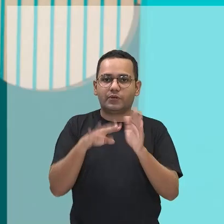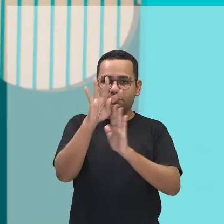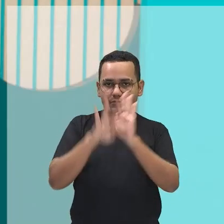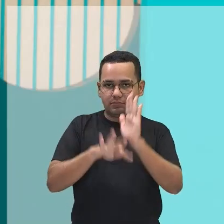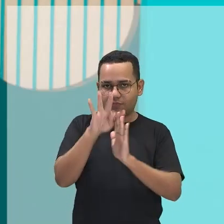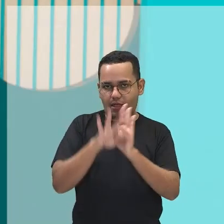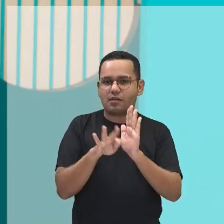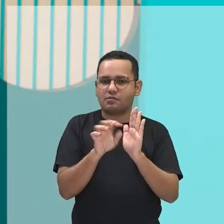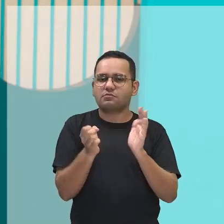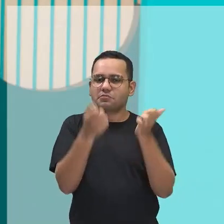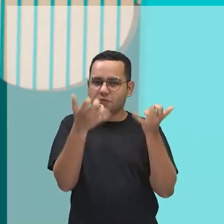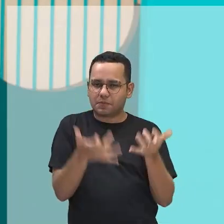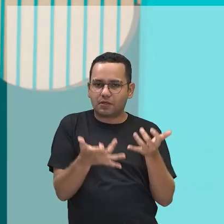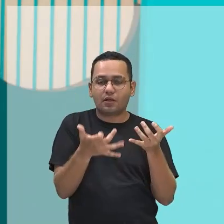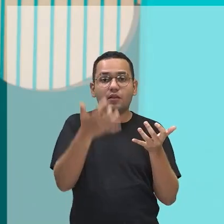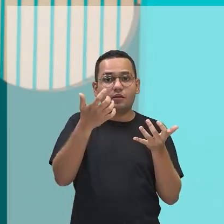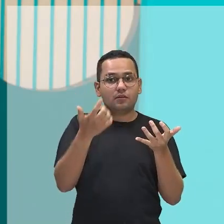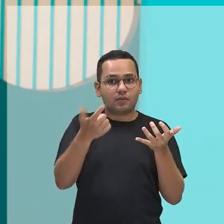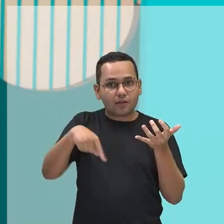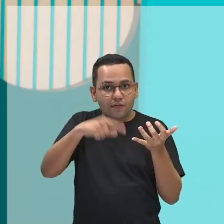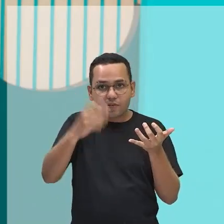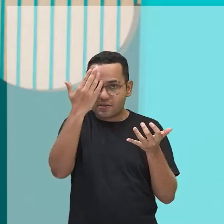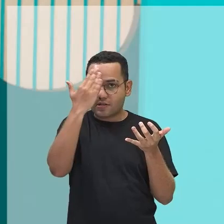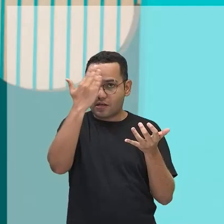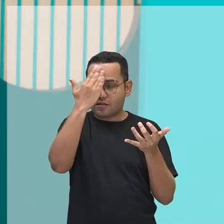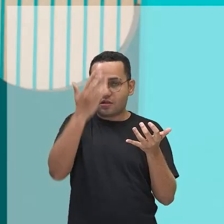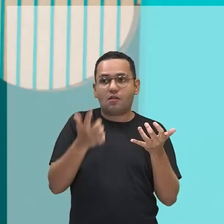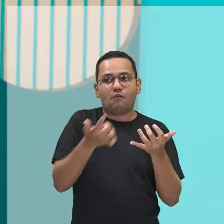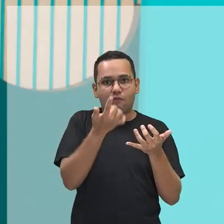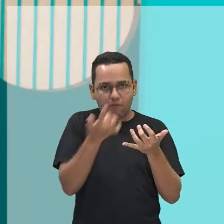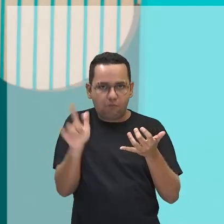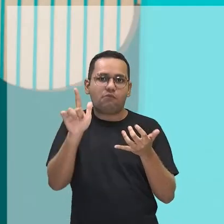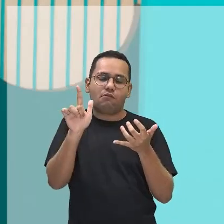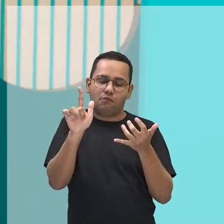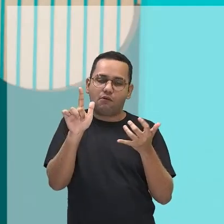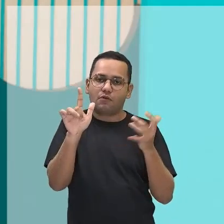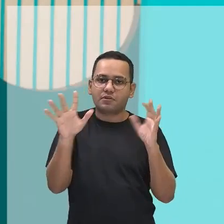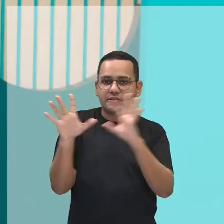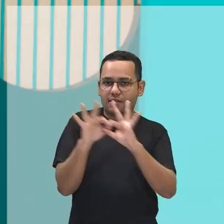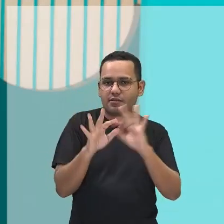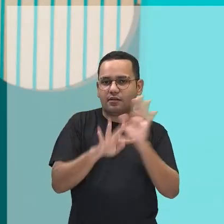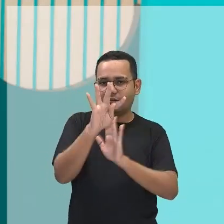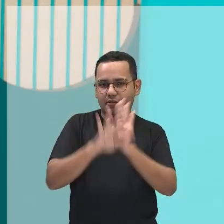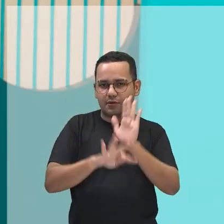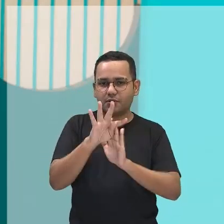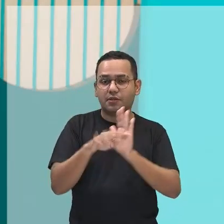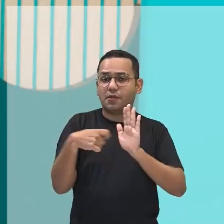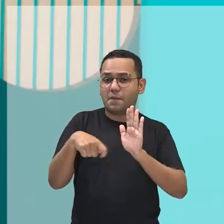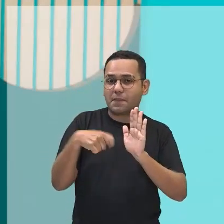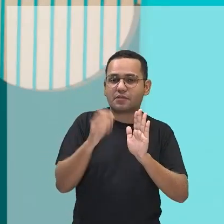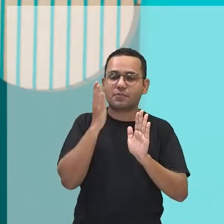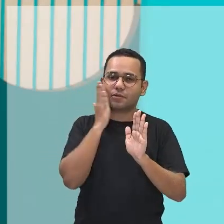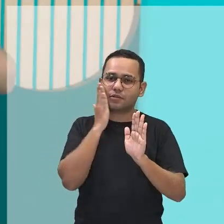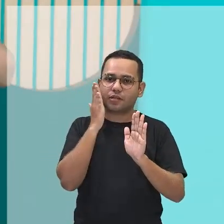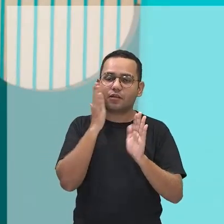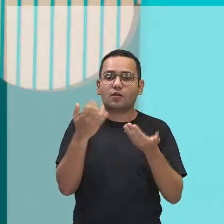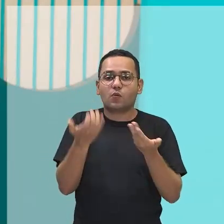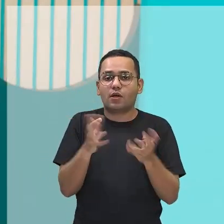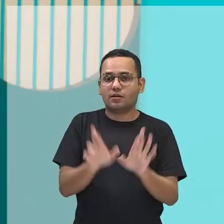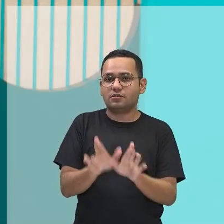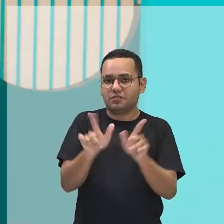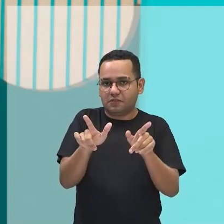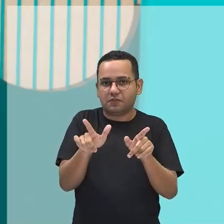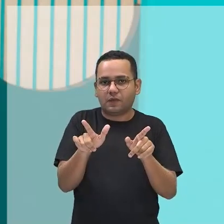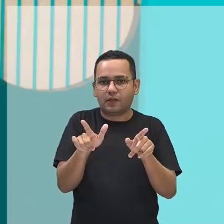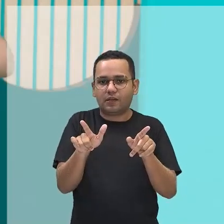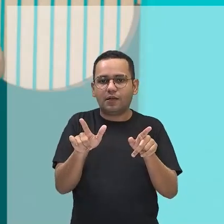entendam agora outra situação comigo que também faz parte dos textos e a gente precisa saber muito bem a diferença para que